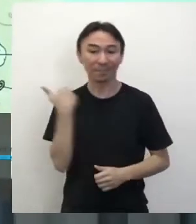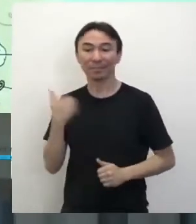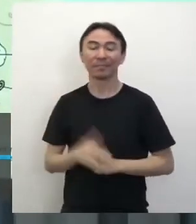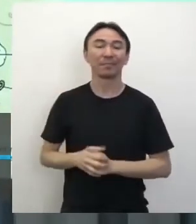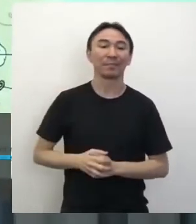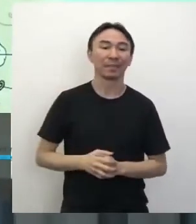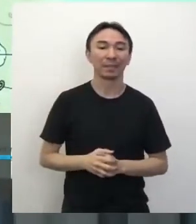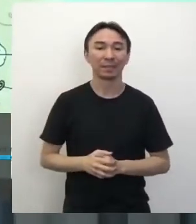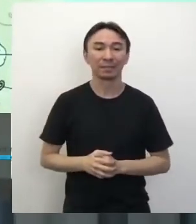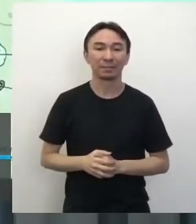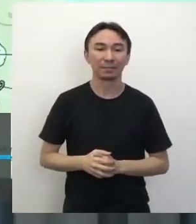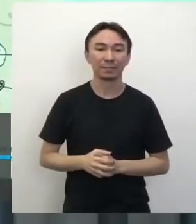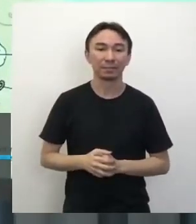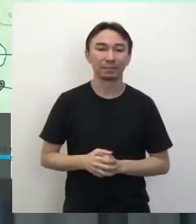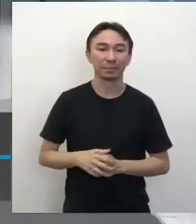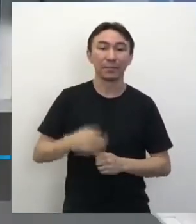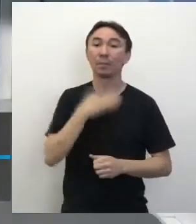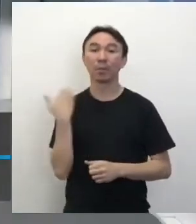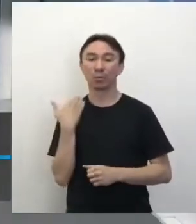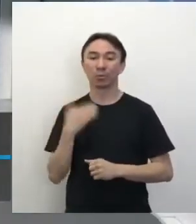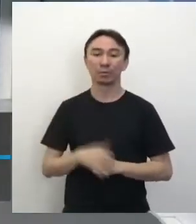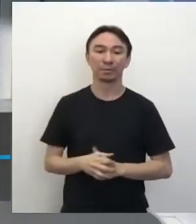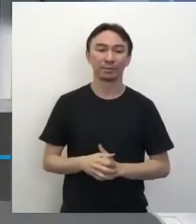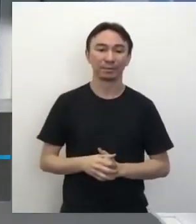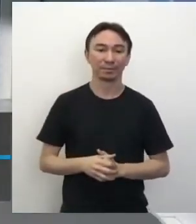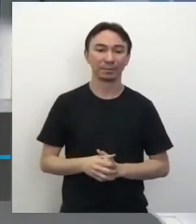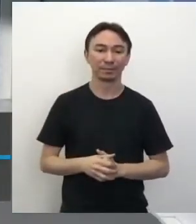Atenção. Morto.